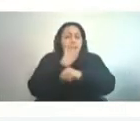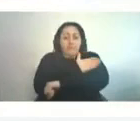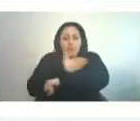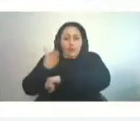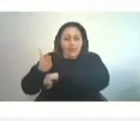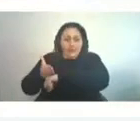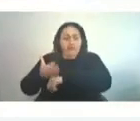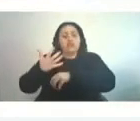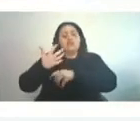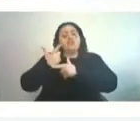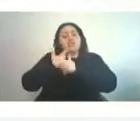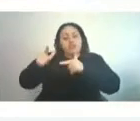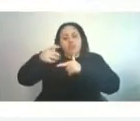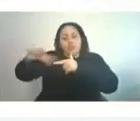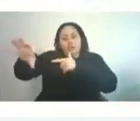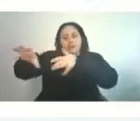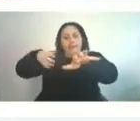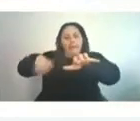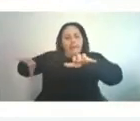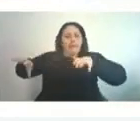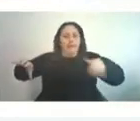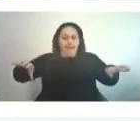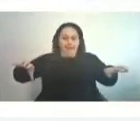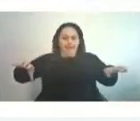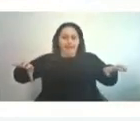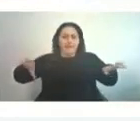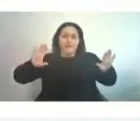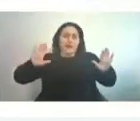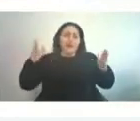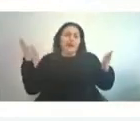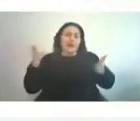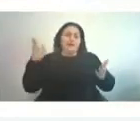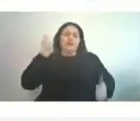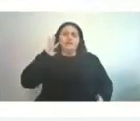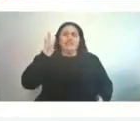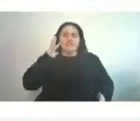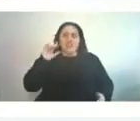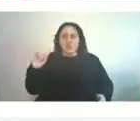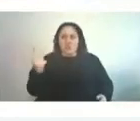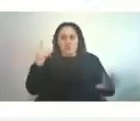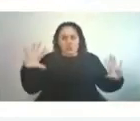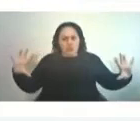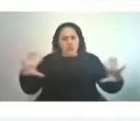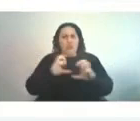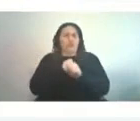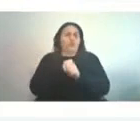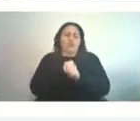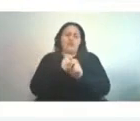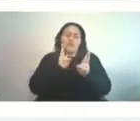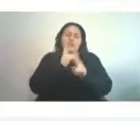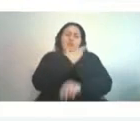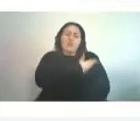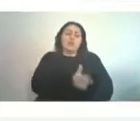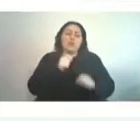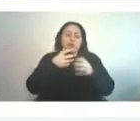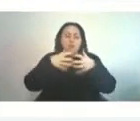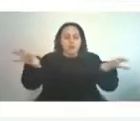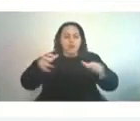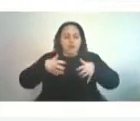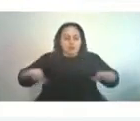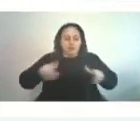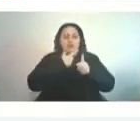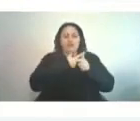para facilitar, e hoje nem teria como a gente imaginar que não fosse assim. Mas, de qualquer forma, quando a gente